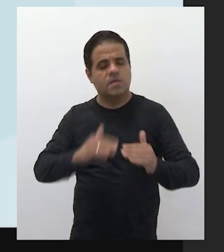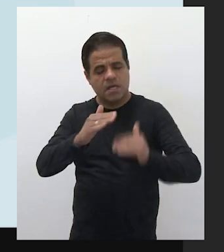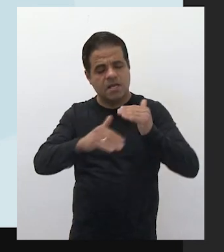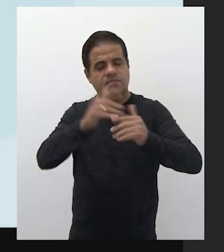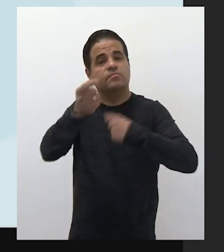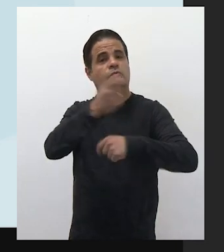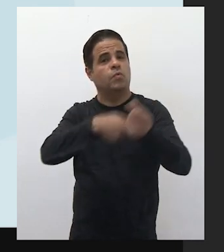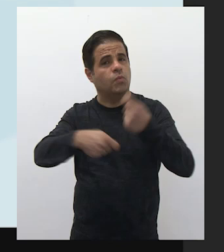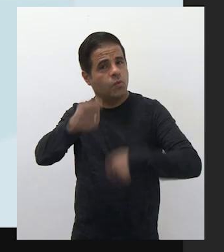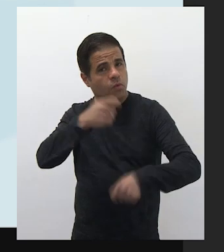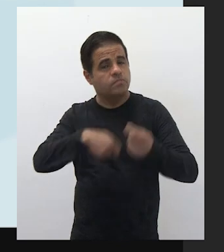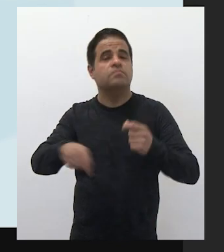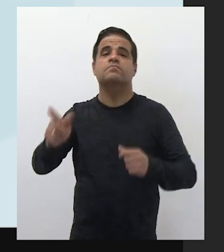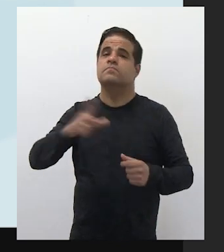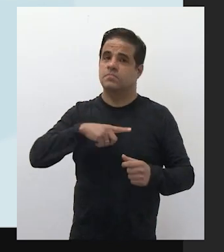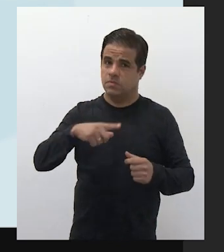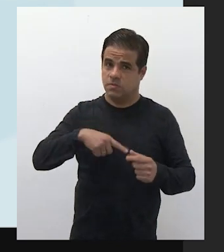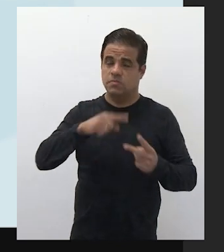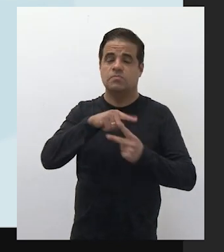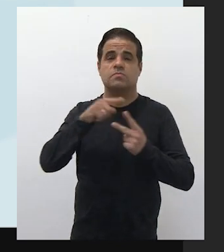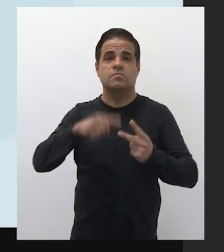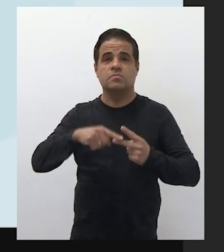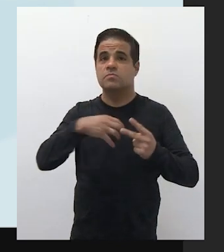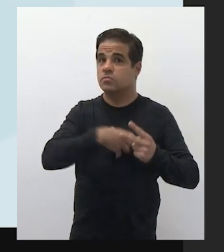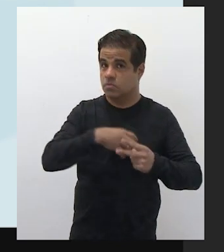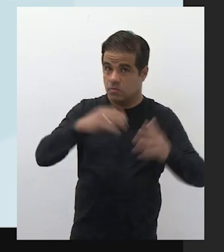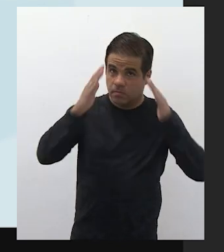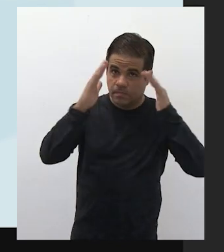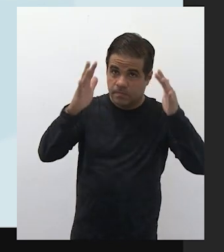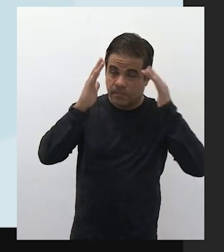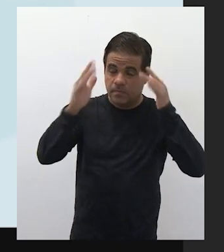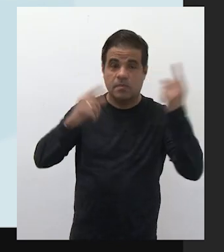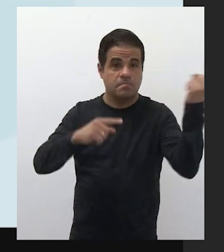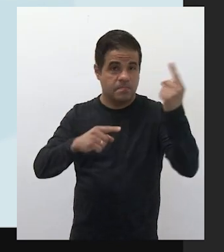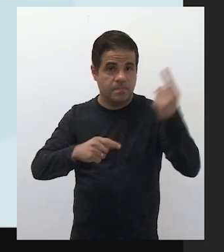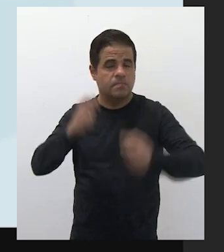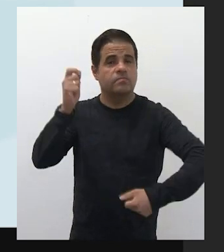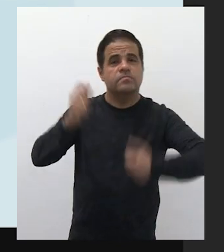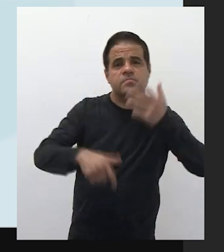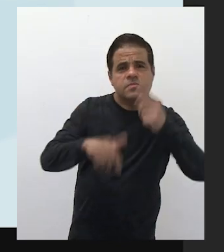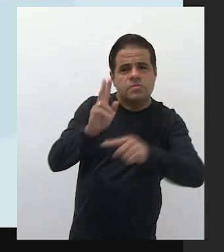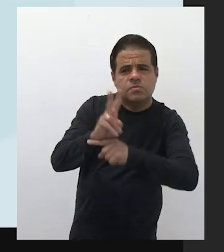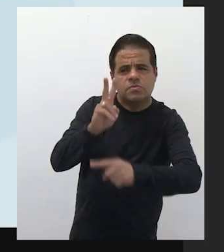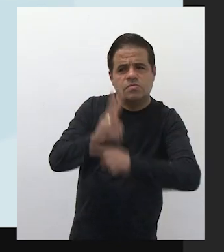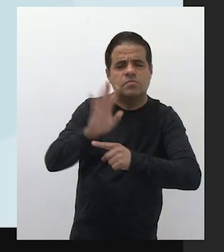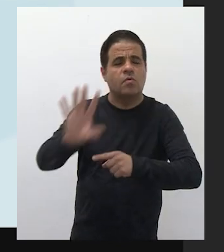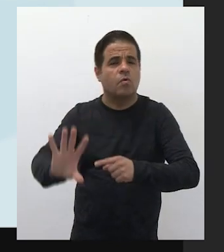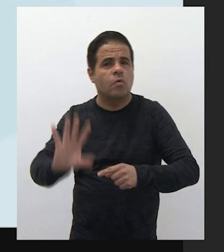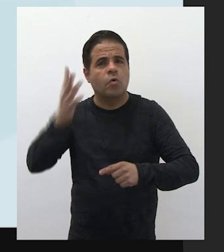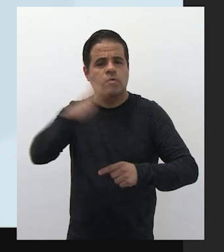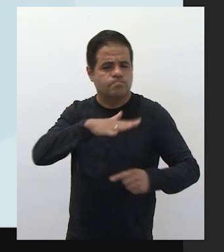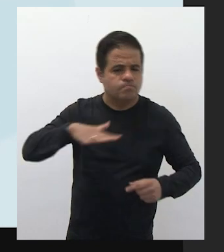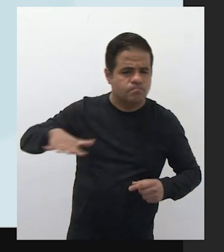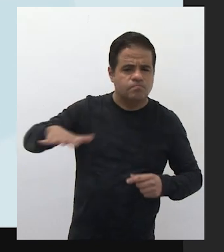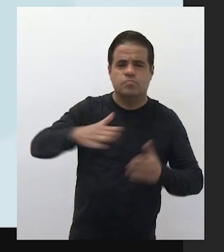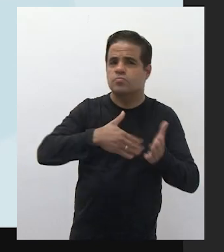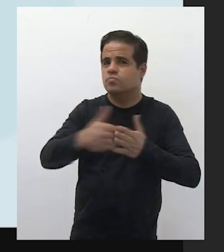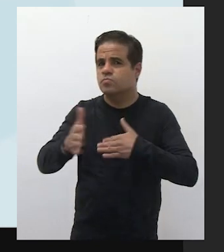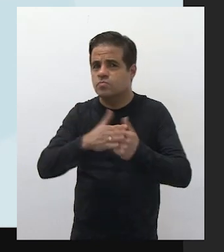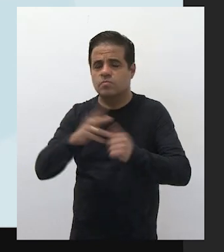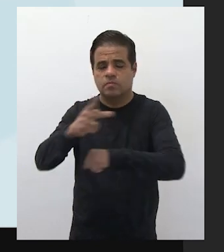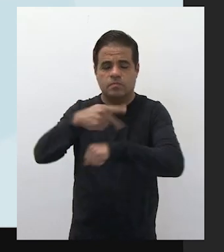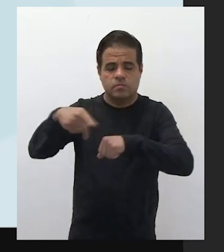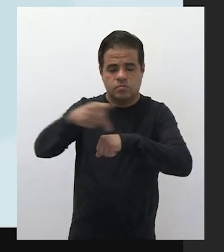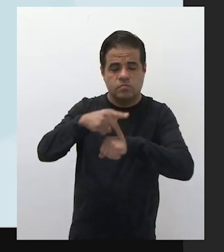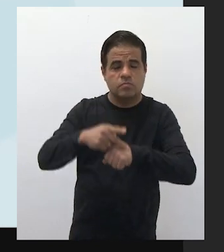econômico tem duas correntes de pensamento. A primeira defende que o crescimento ele vai ocorrer em todo e qualquer país,